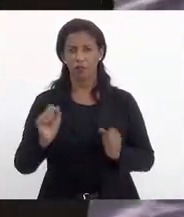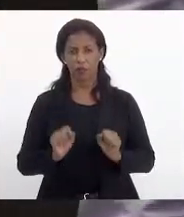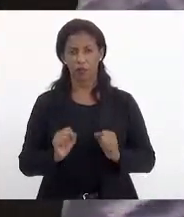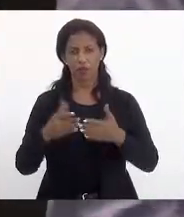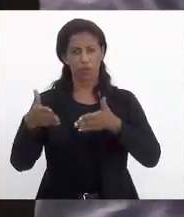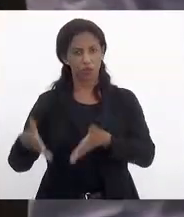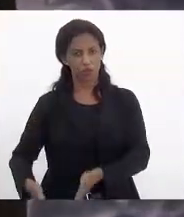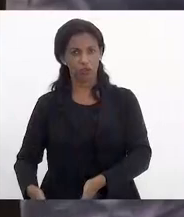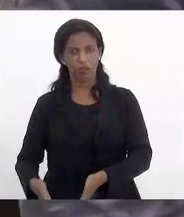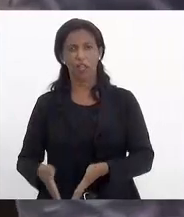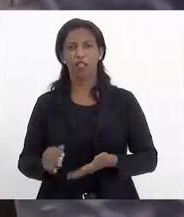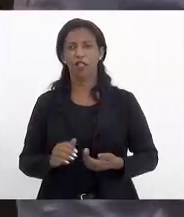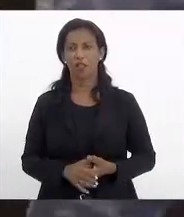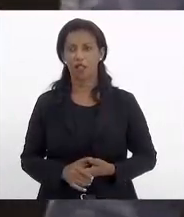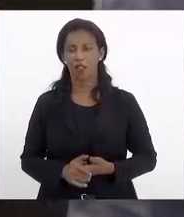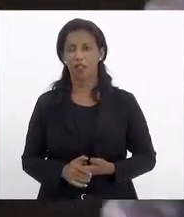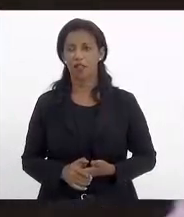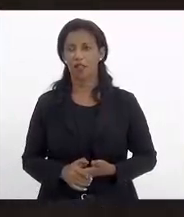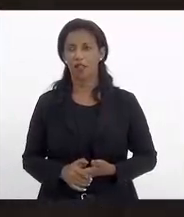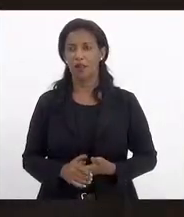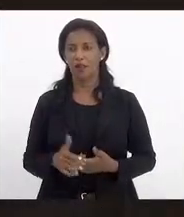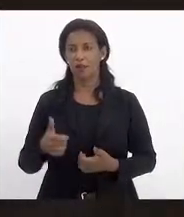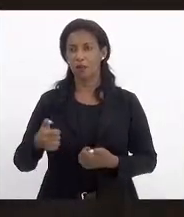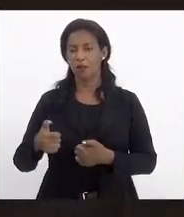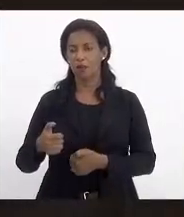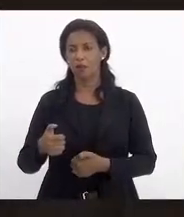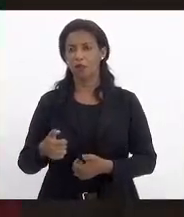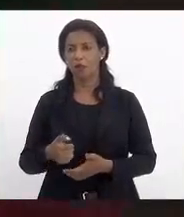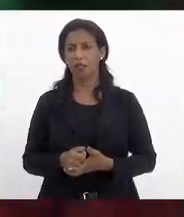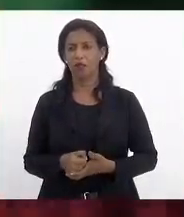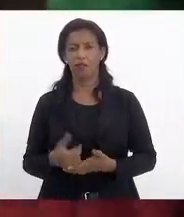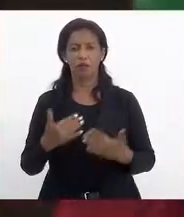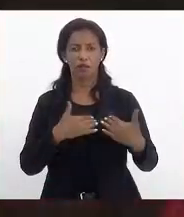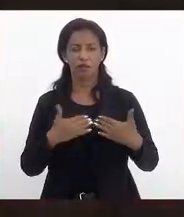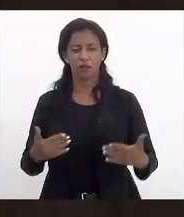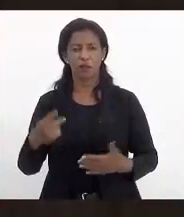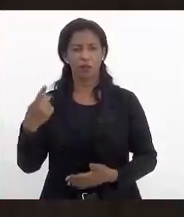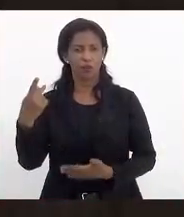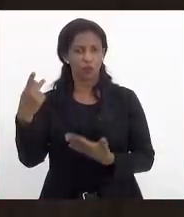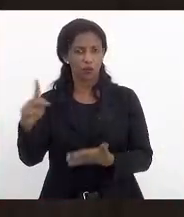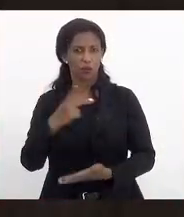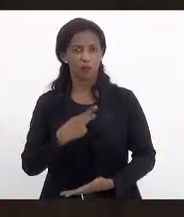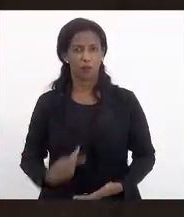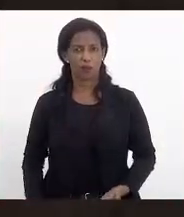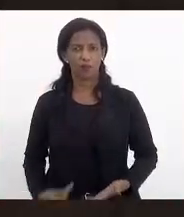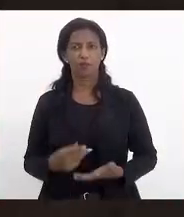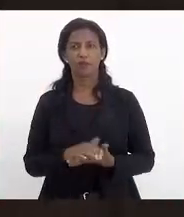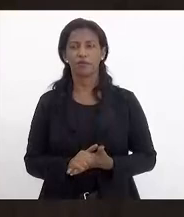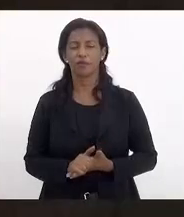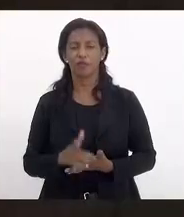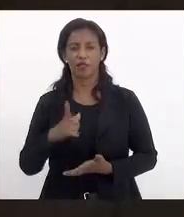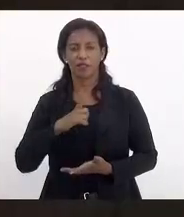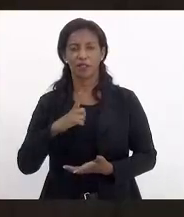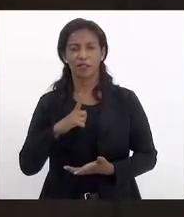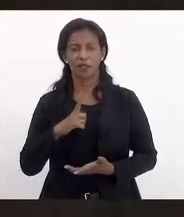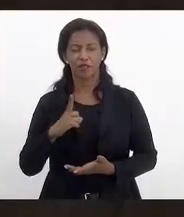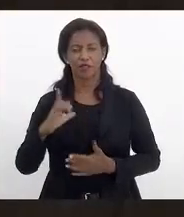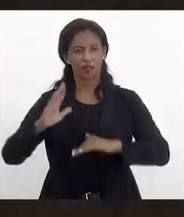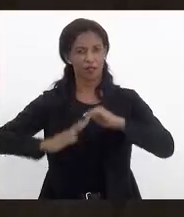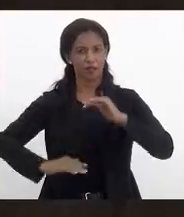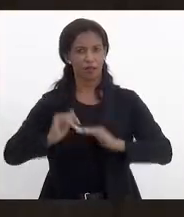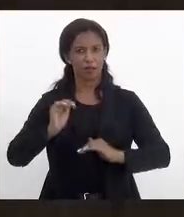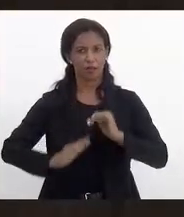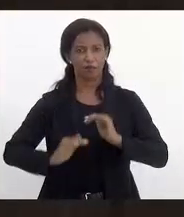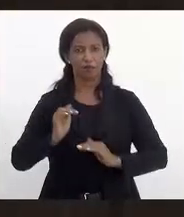ao que estamos chegando, ao que se avizinha. Saúdo Vossa Excelência nessa questão de ordem por ter tido uma capacidade